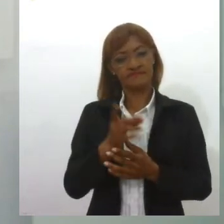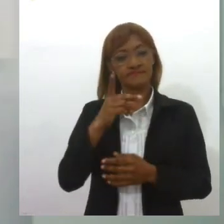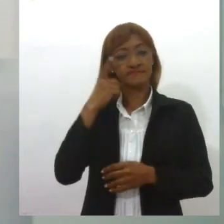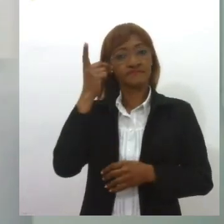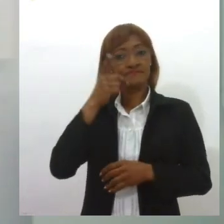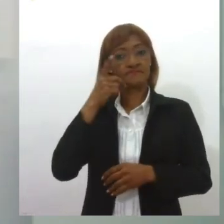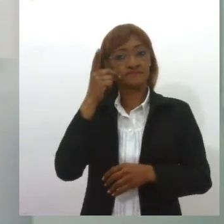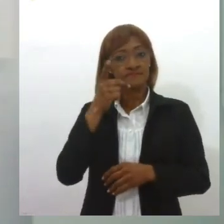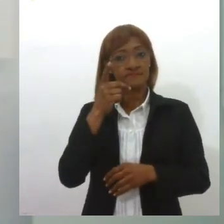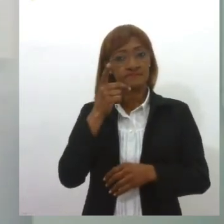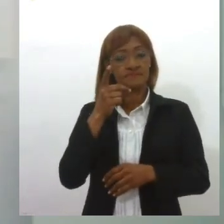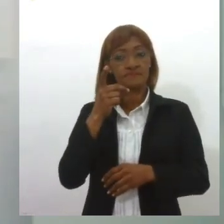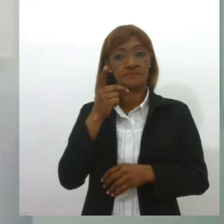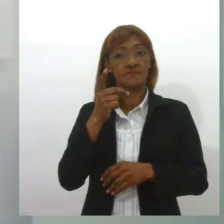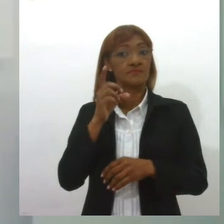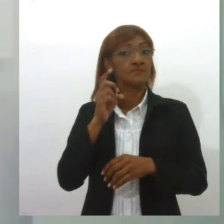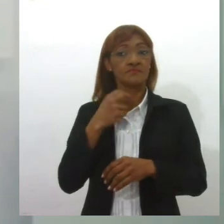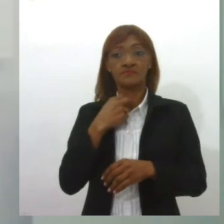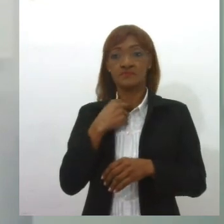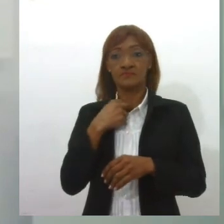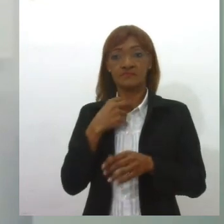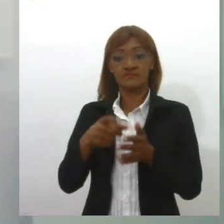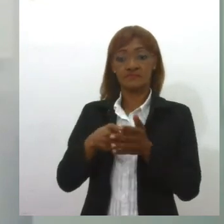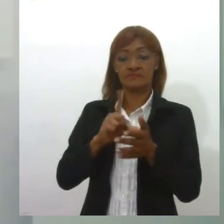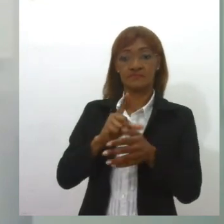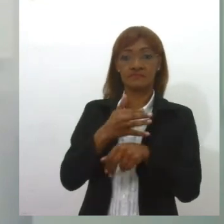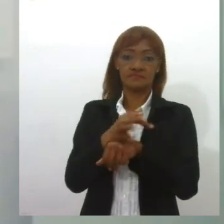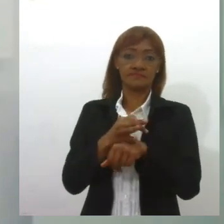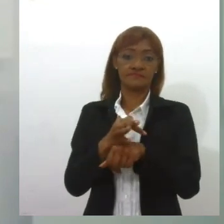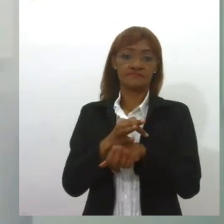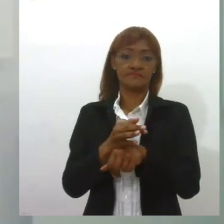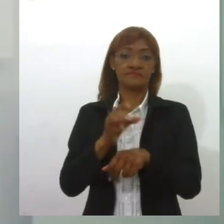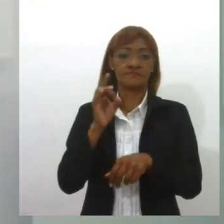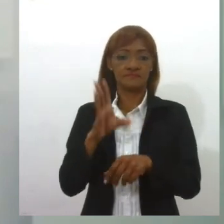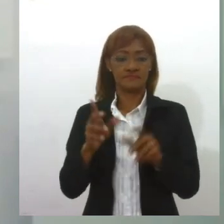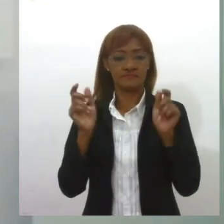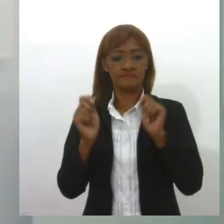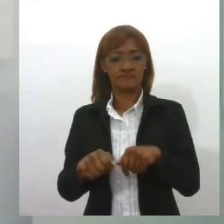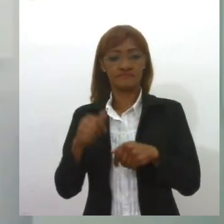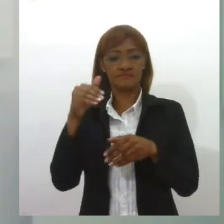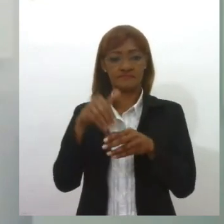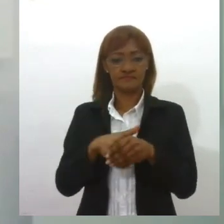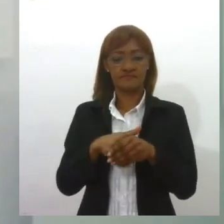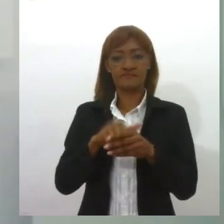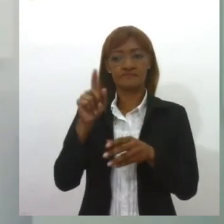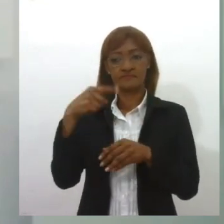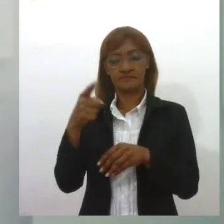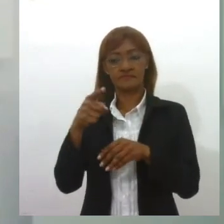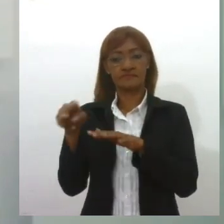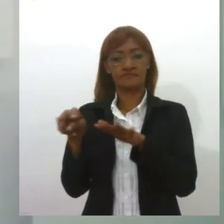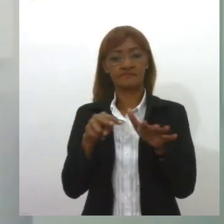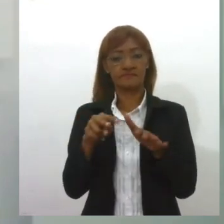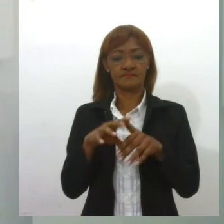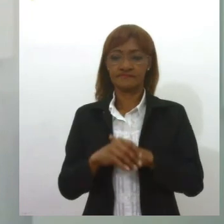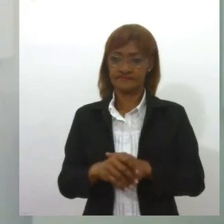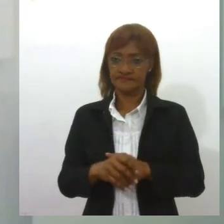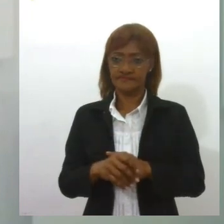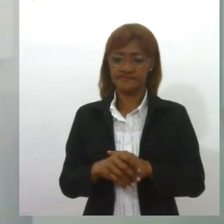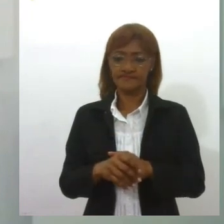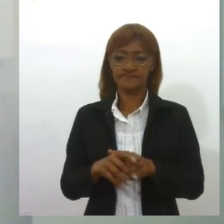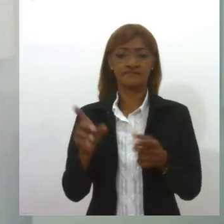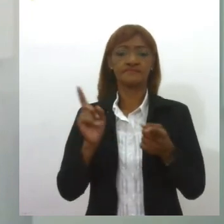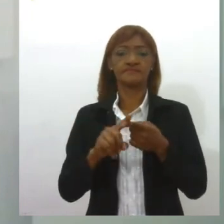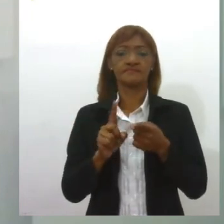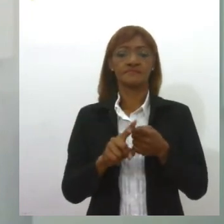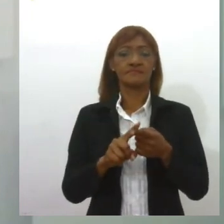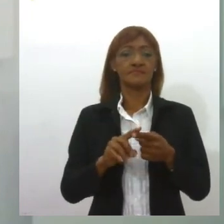em recesso sem aprovação desse orçamento. Então, a previsão é que eles já coloquem para votação na próxima semana. E olha só, lembrando que todos